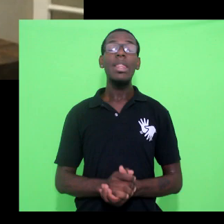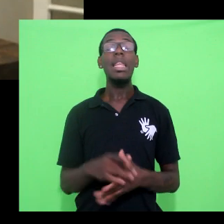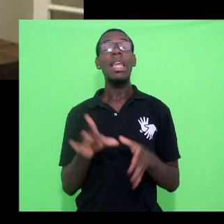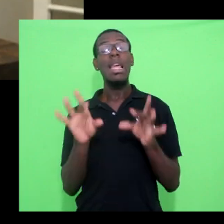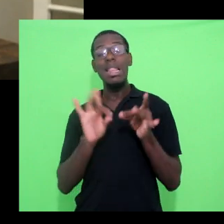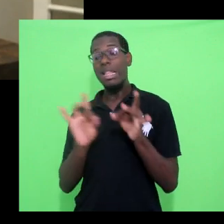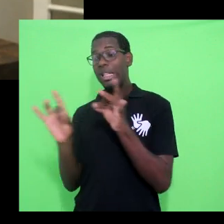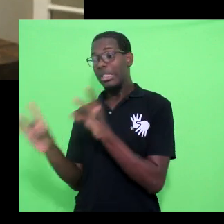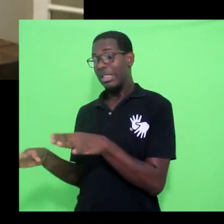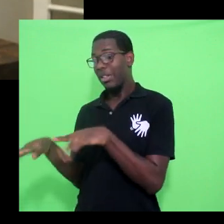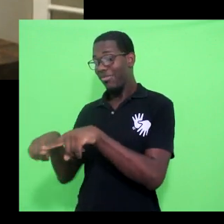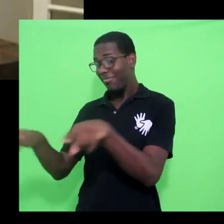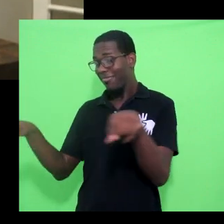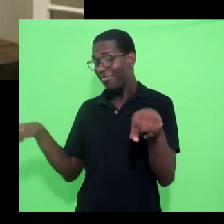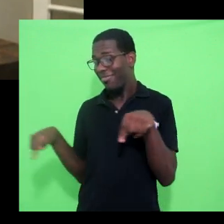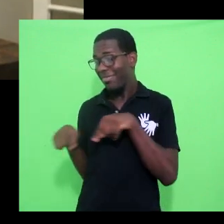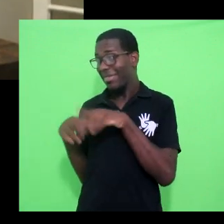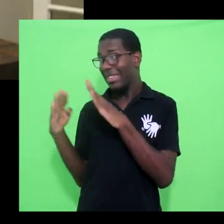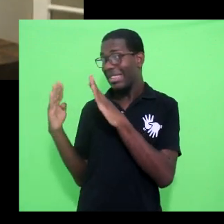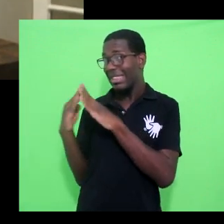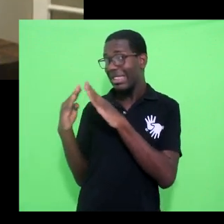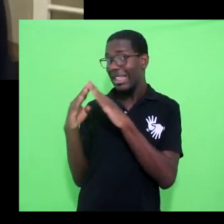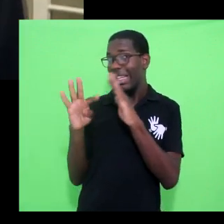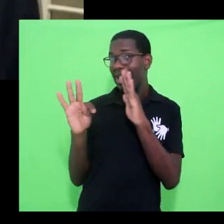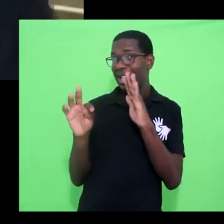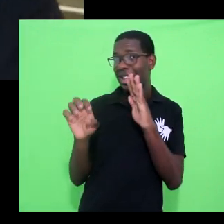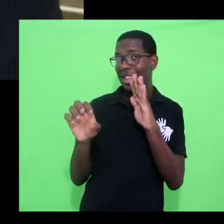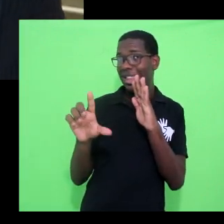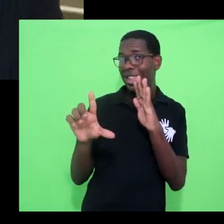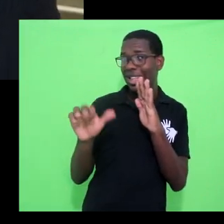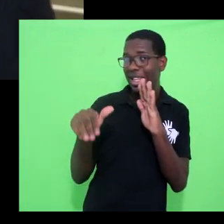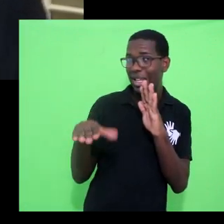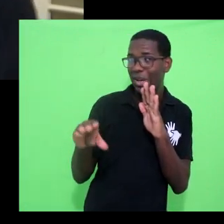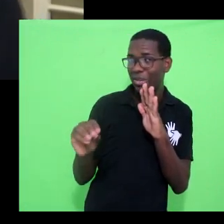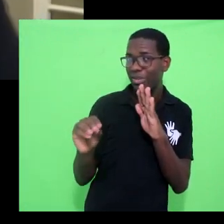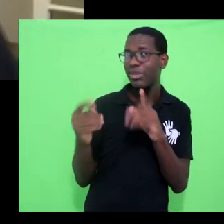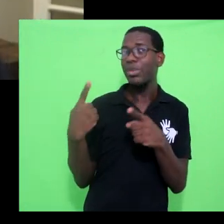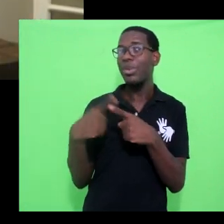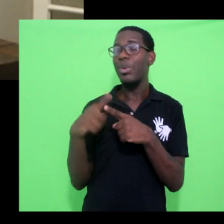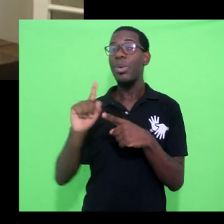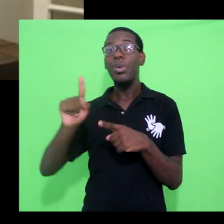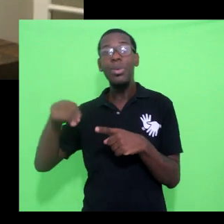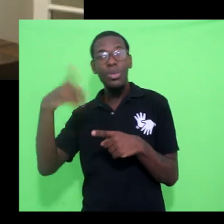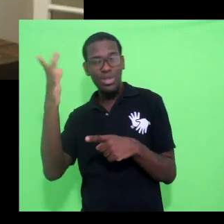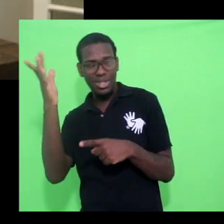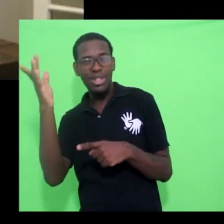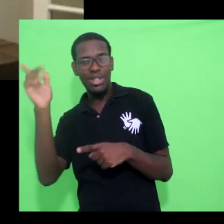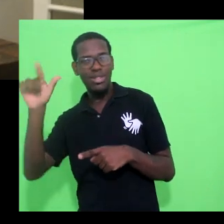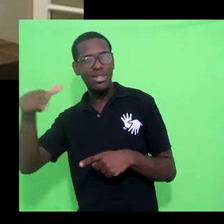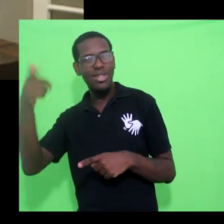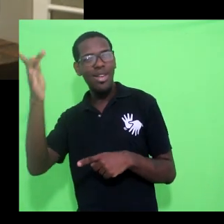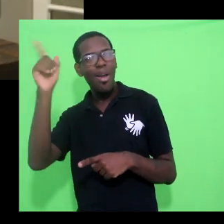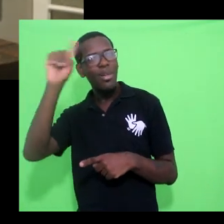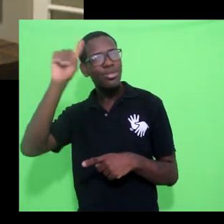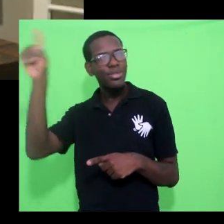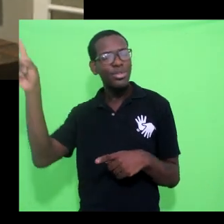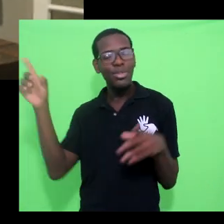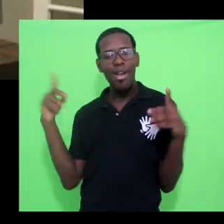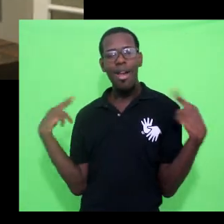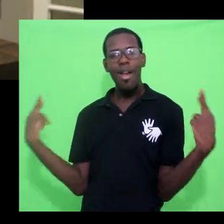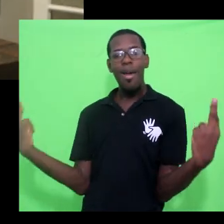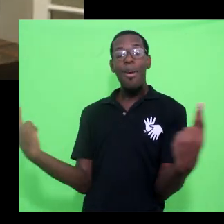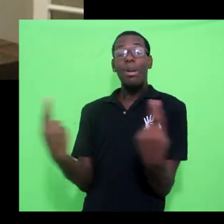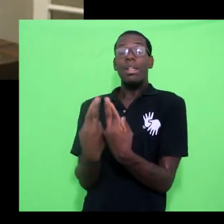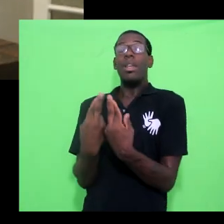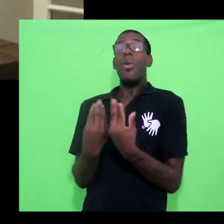deixaram na varanda, na casa do Telmo, chamava-se Telmo. No dia seguinte, eles foram se reunir para ver o